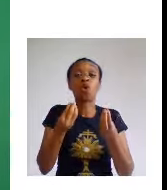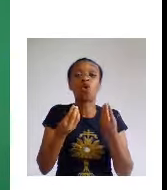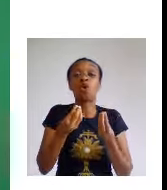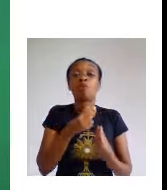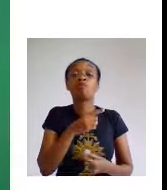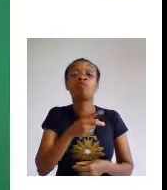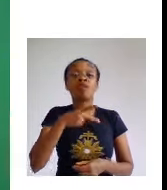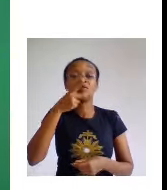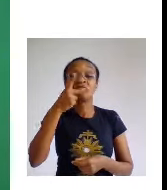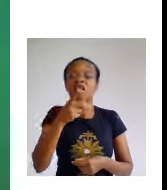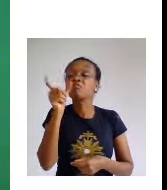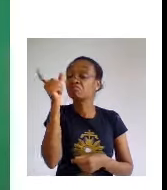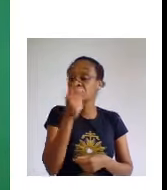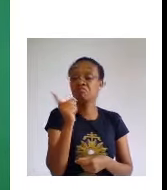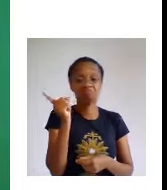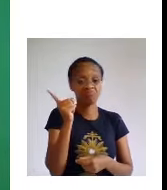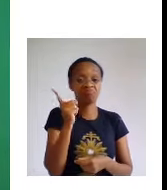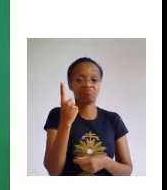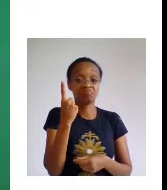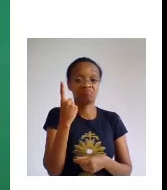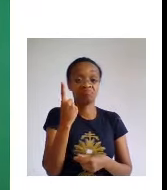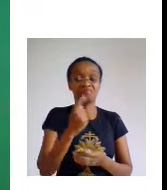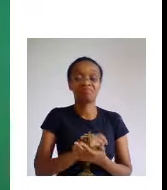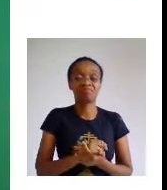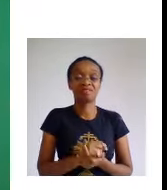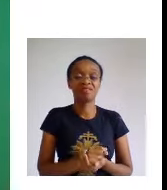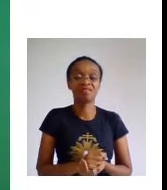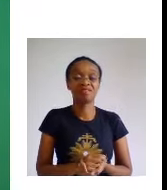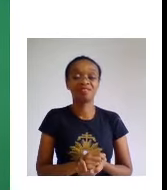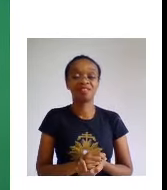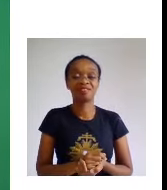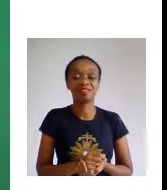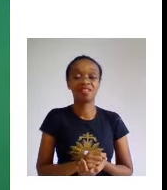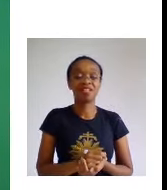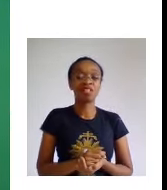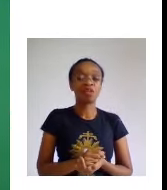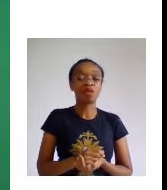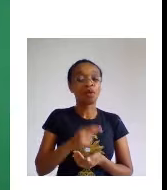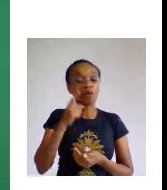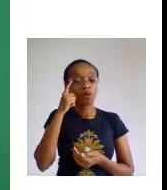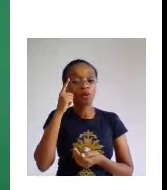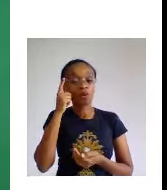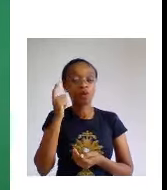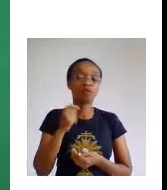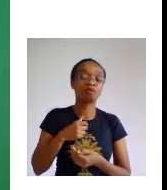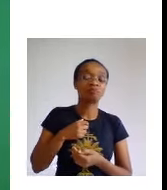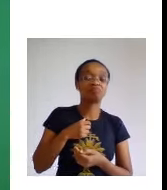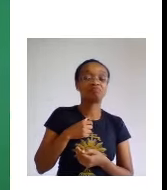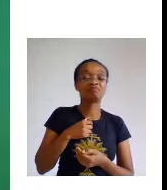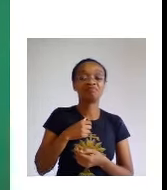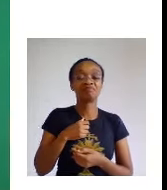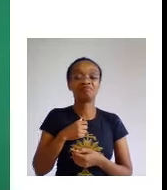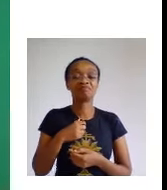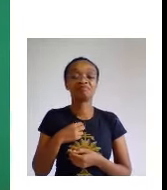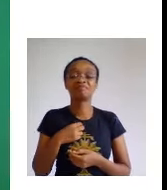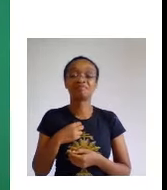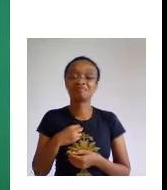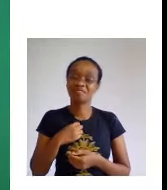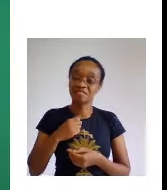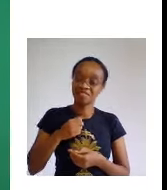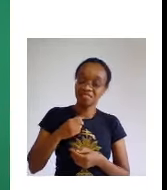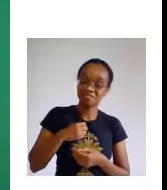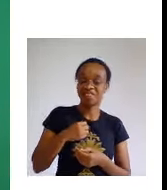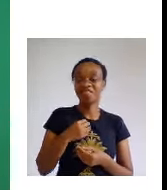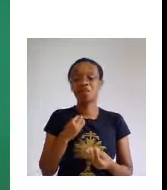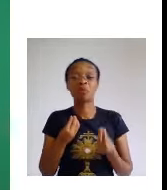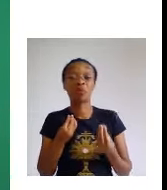cabelos castanhos, uso barba curta e branca, uso óculos, estou vestindo uma camiseta branca